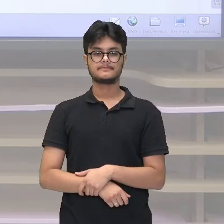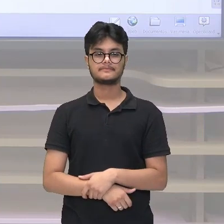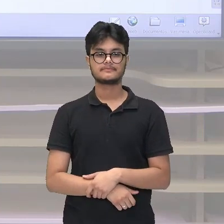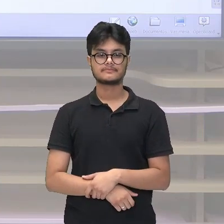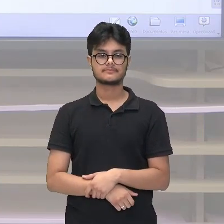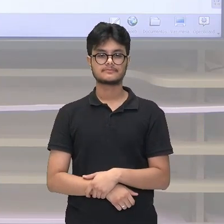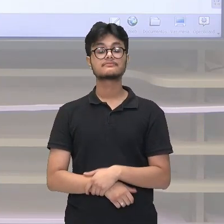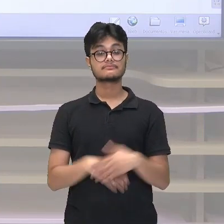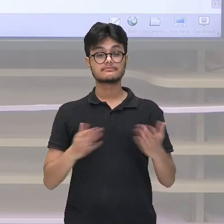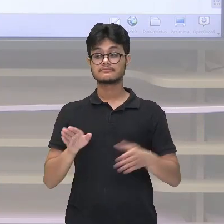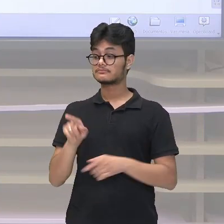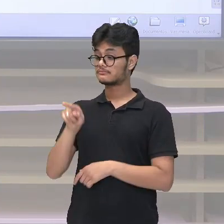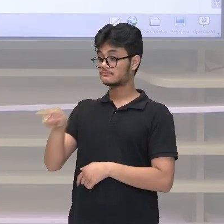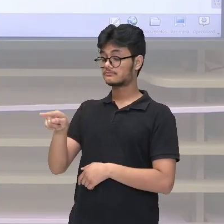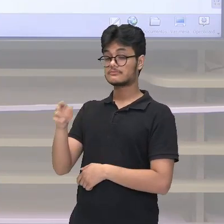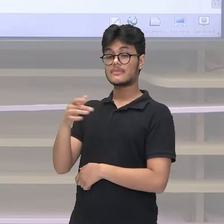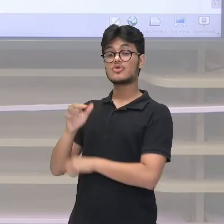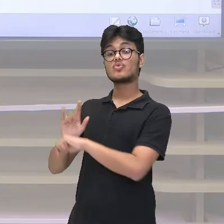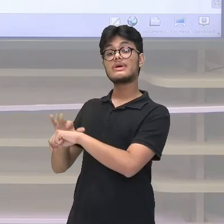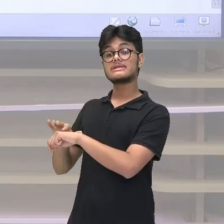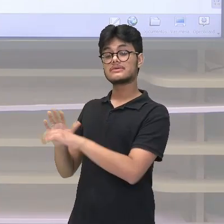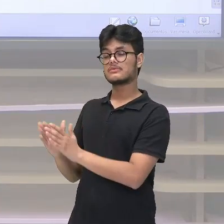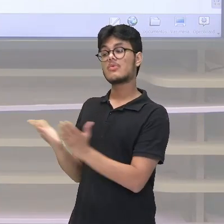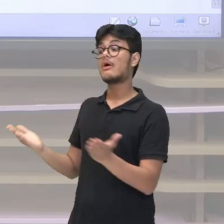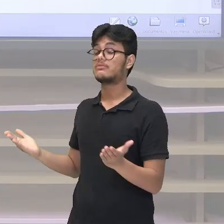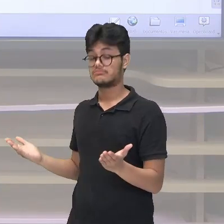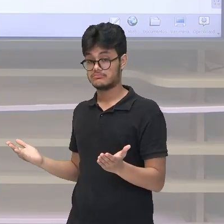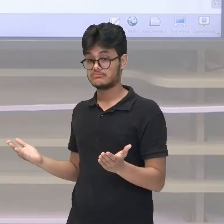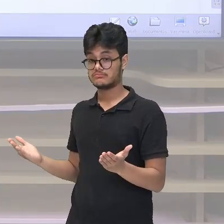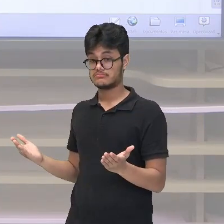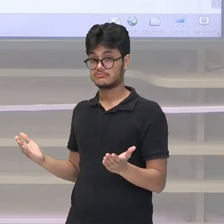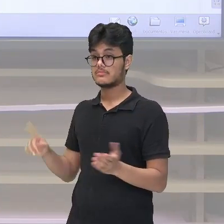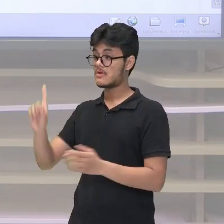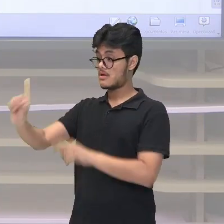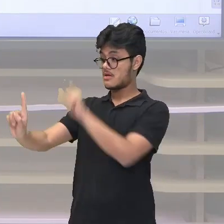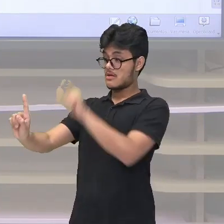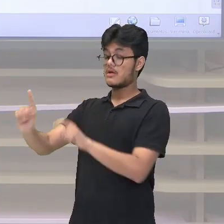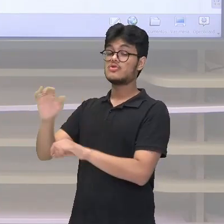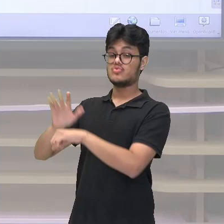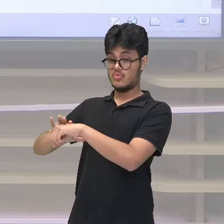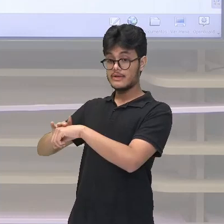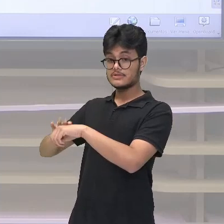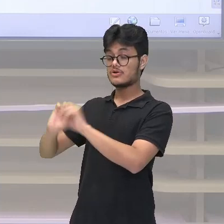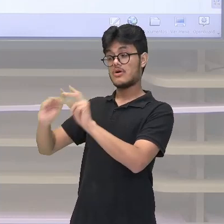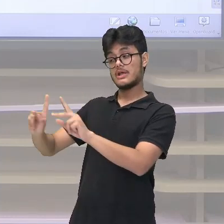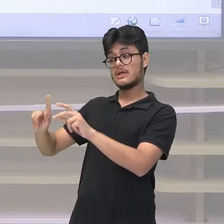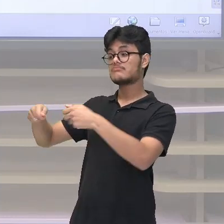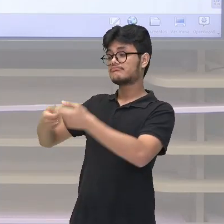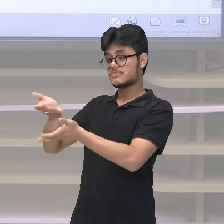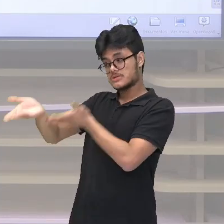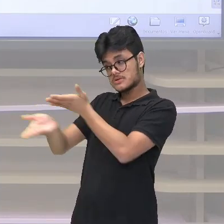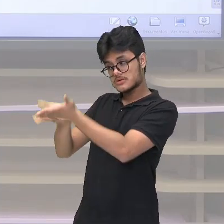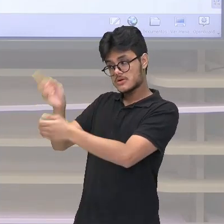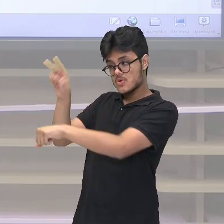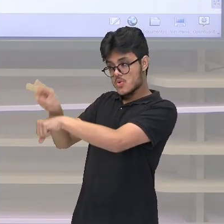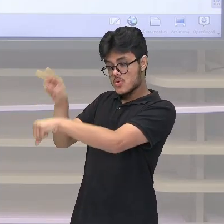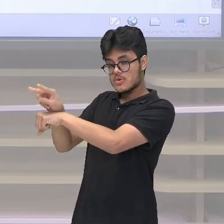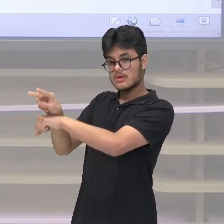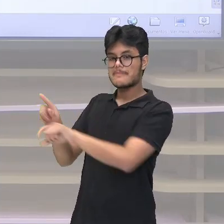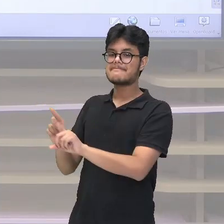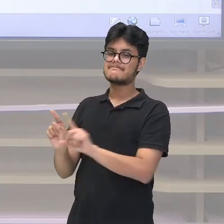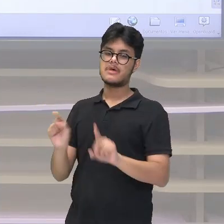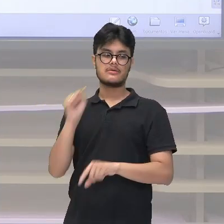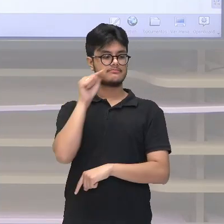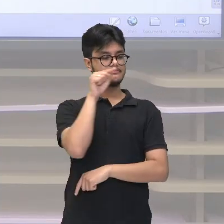vai estar preocupada com a doença, a pessoa já está doente, a pessoa precisa ser tratada. Já na